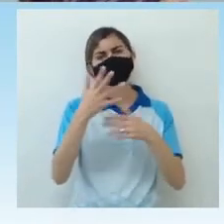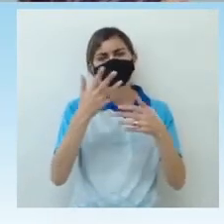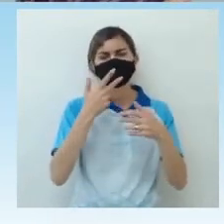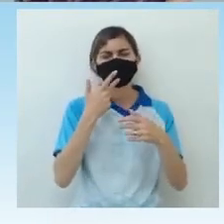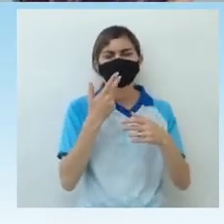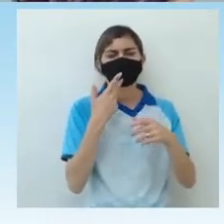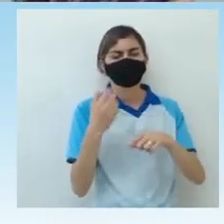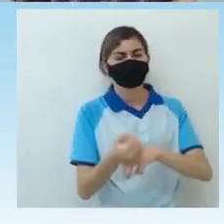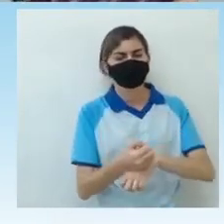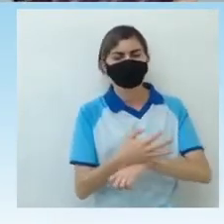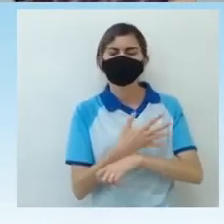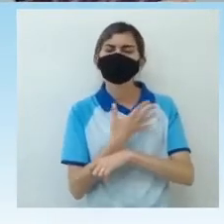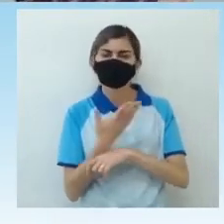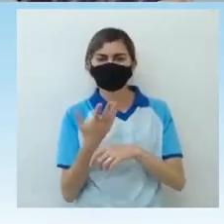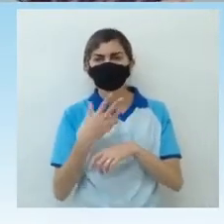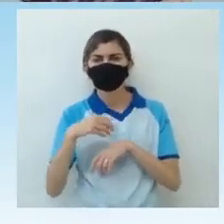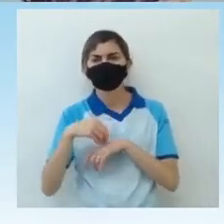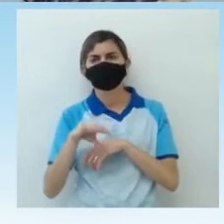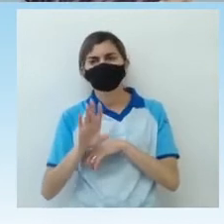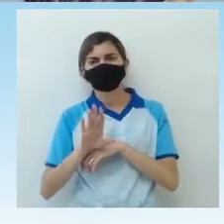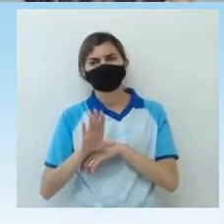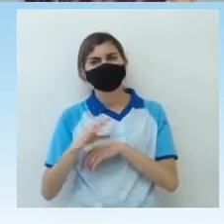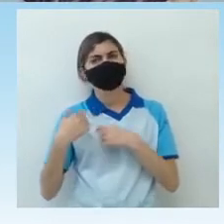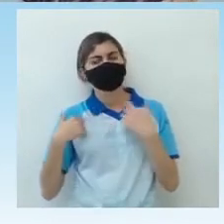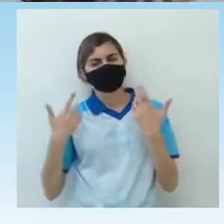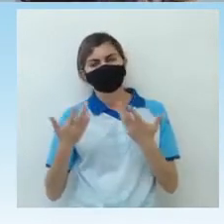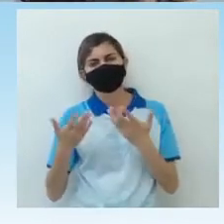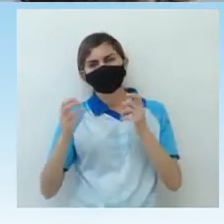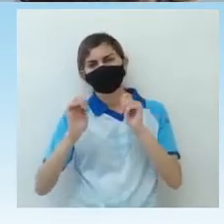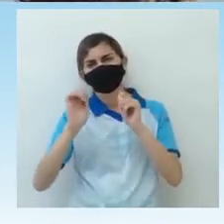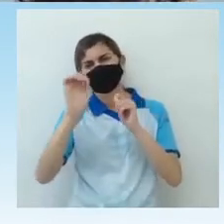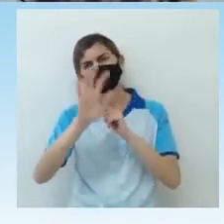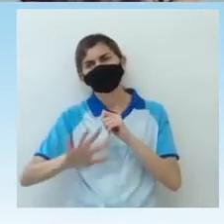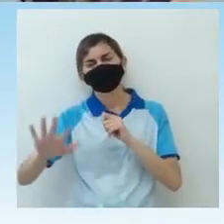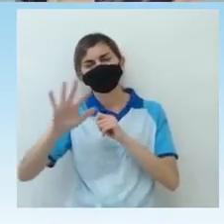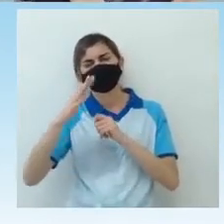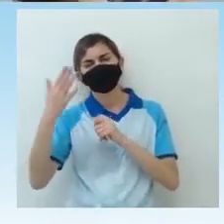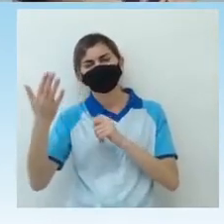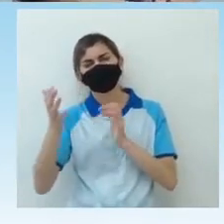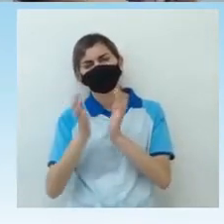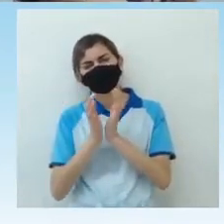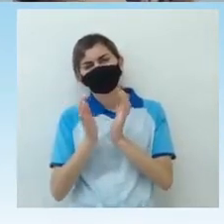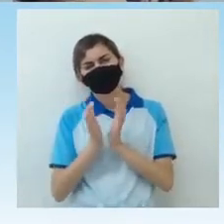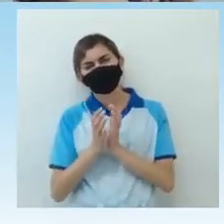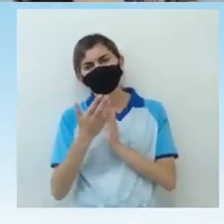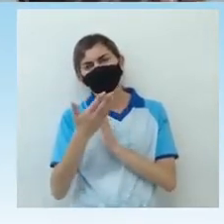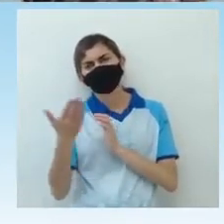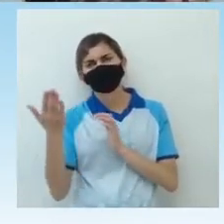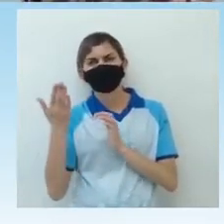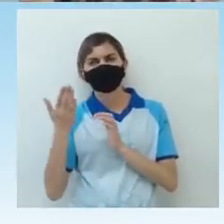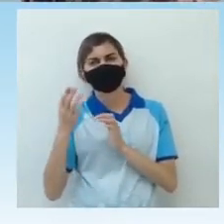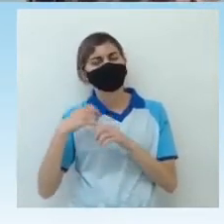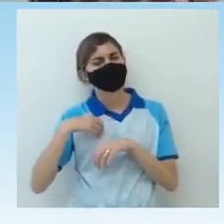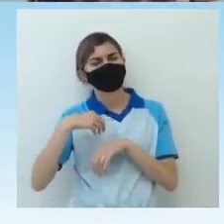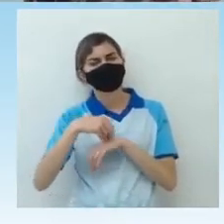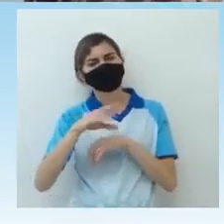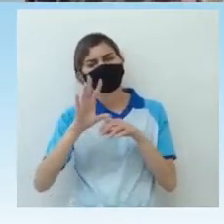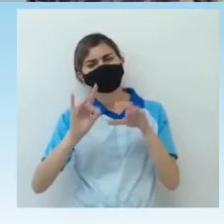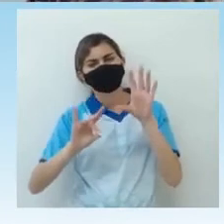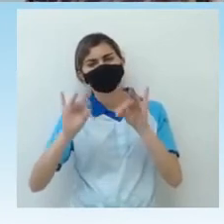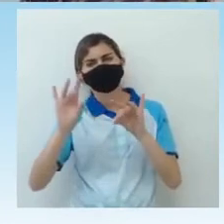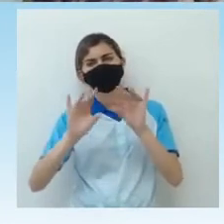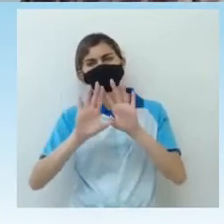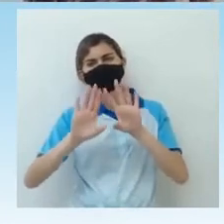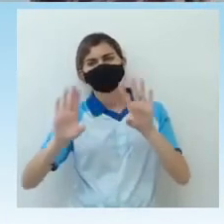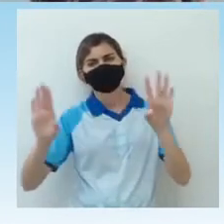e da emoção que ele quer transmitir. Então aí está uma imagem do grupo, né, Atrocidades Maravilhosas, colando de forma